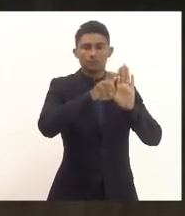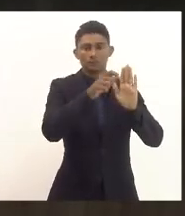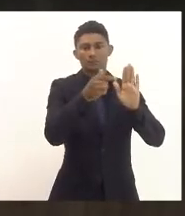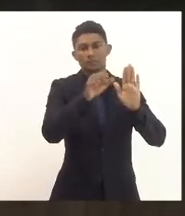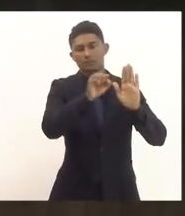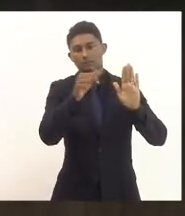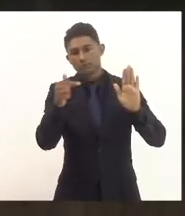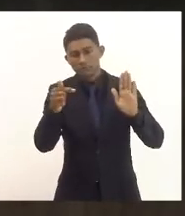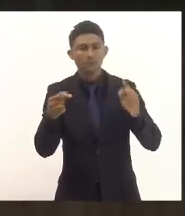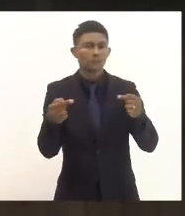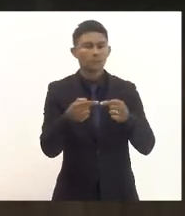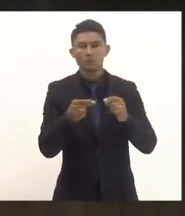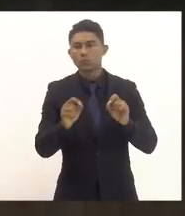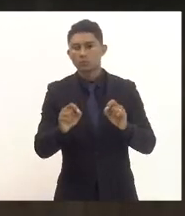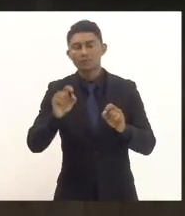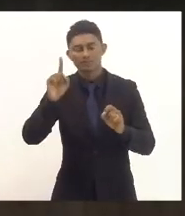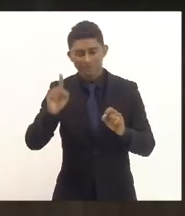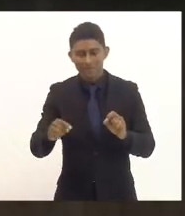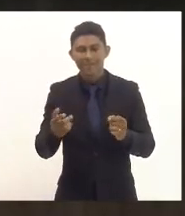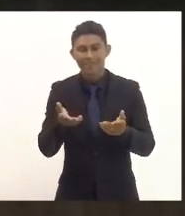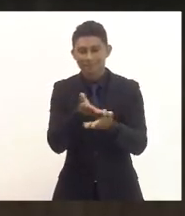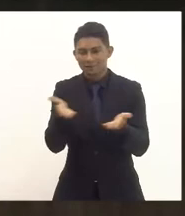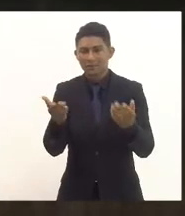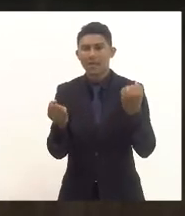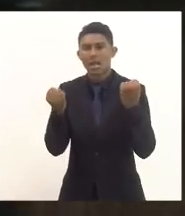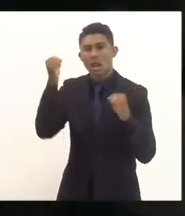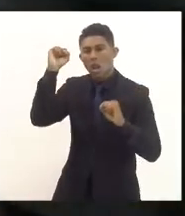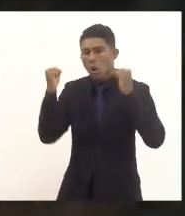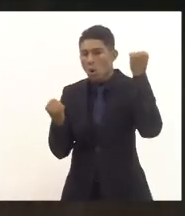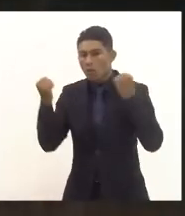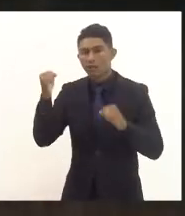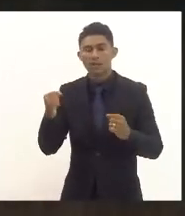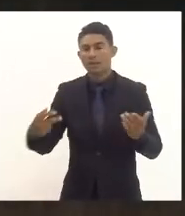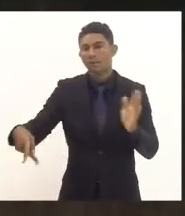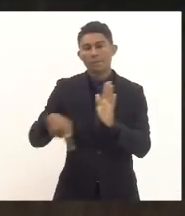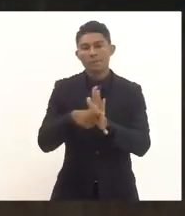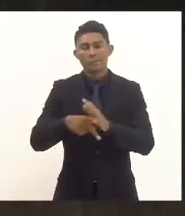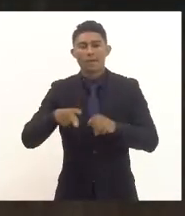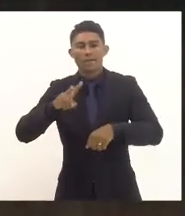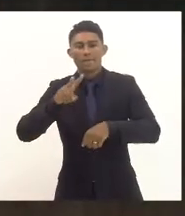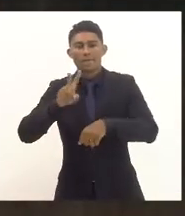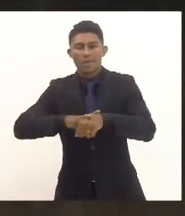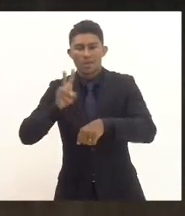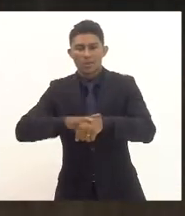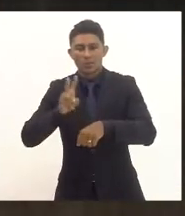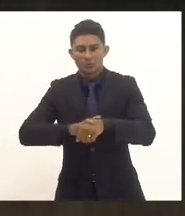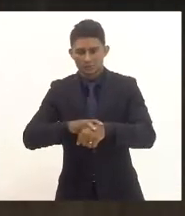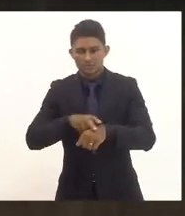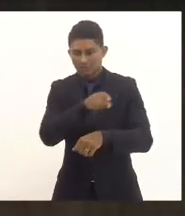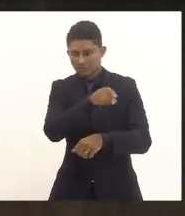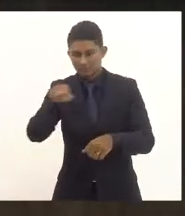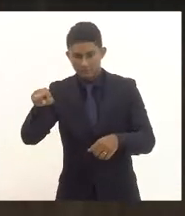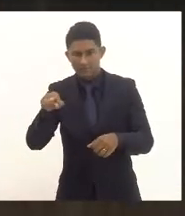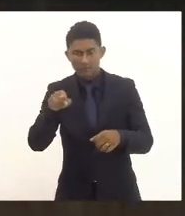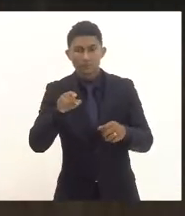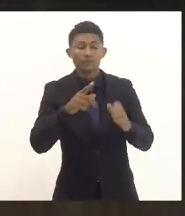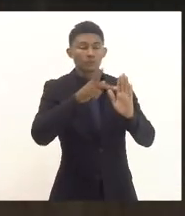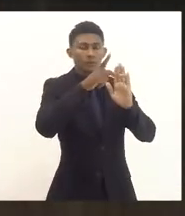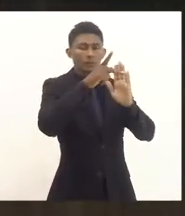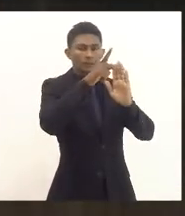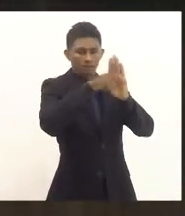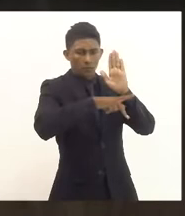trata do regime diferenciado para a indústria de produtos de vidro o projeto será pauta